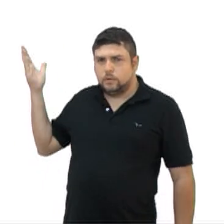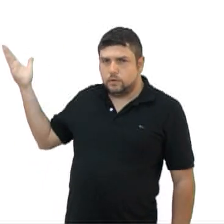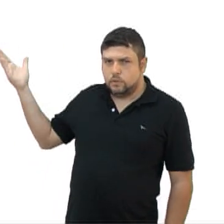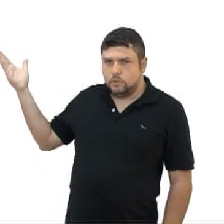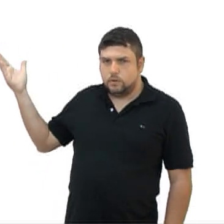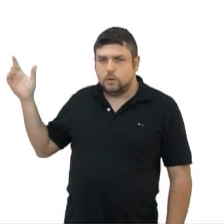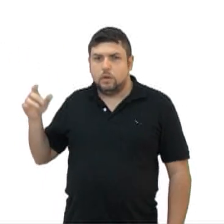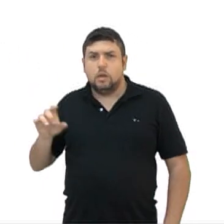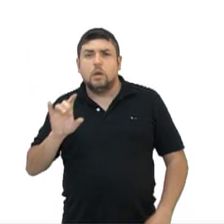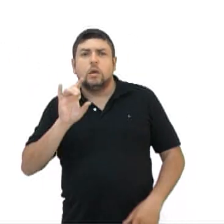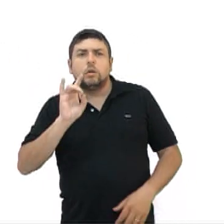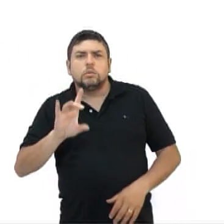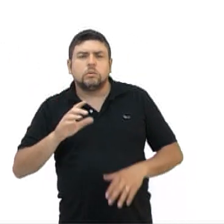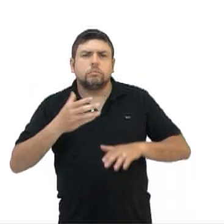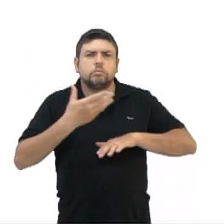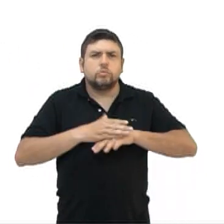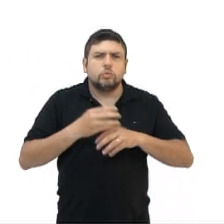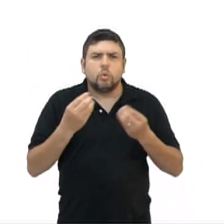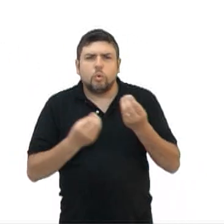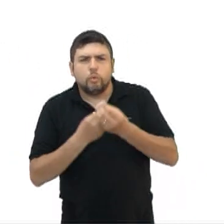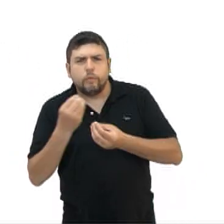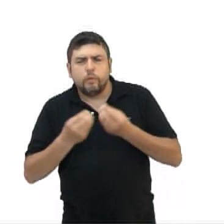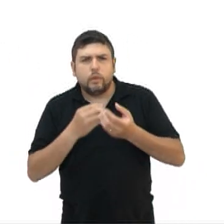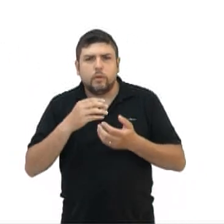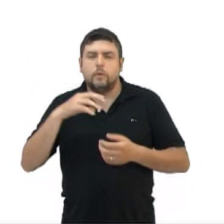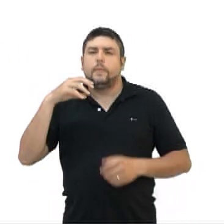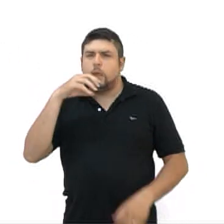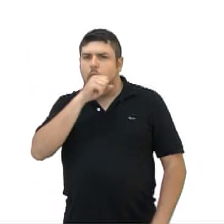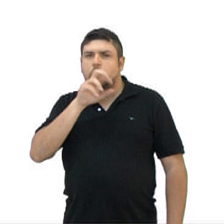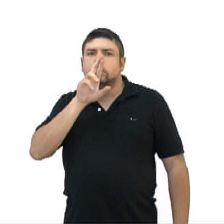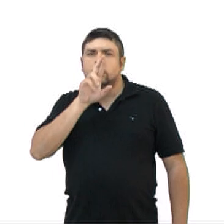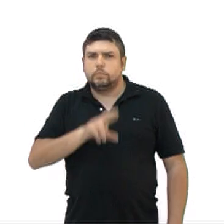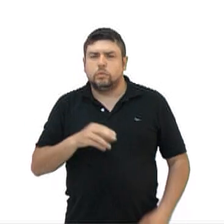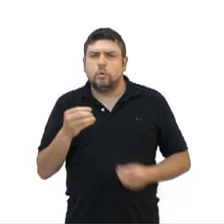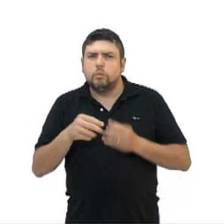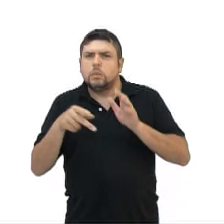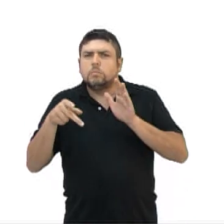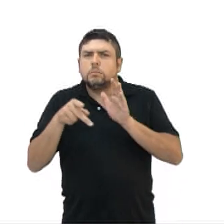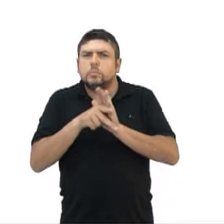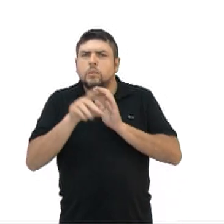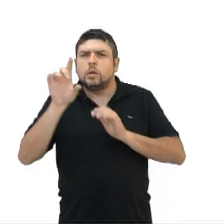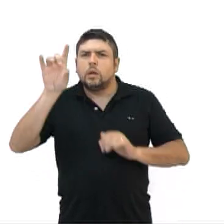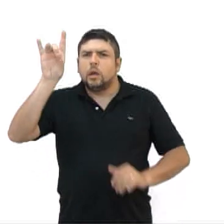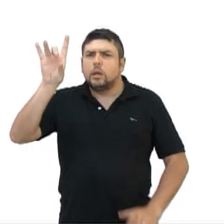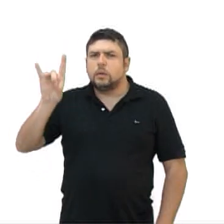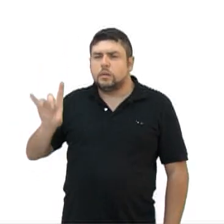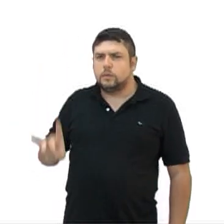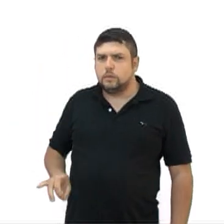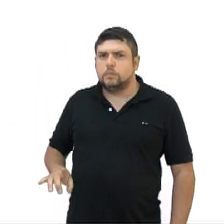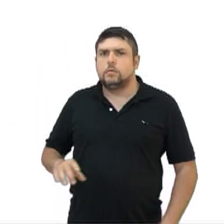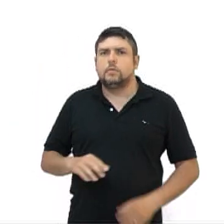só aplicação da propriedade. É rapidinho, tá? Só aplicar a propriedade nesse caso aqui.